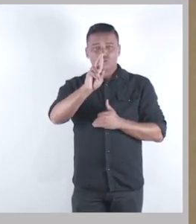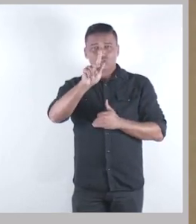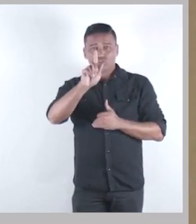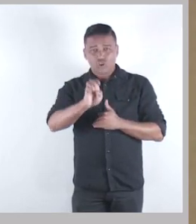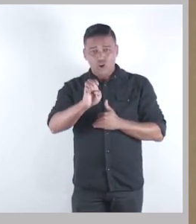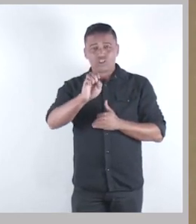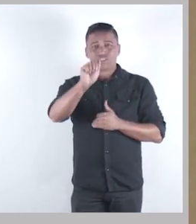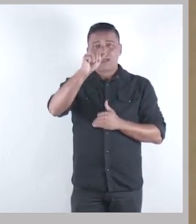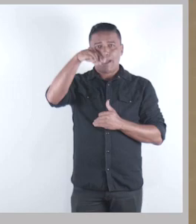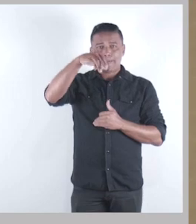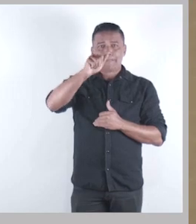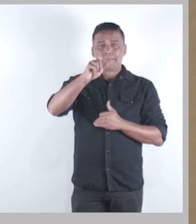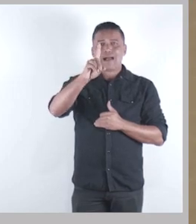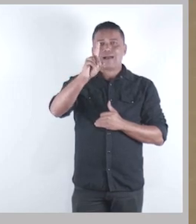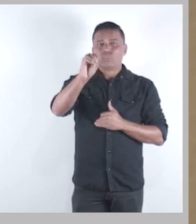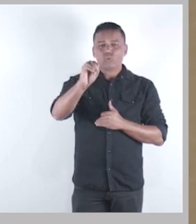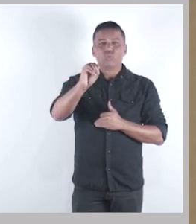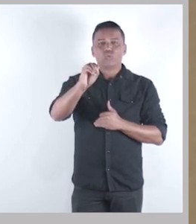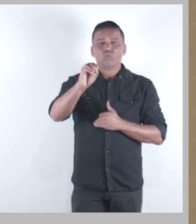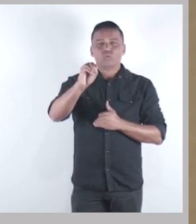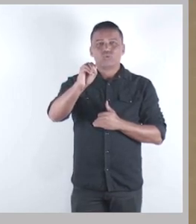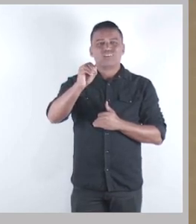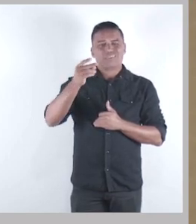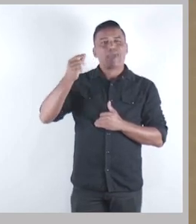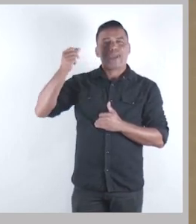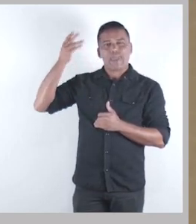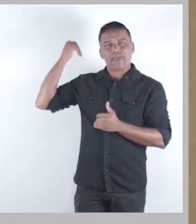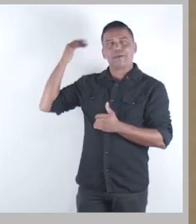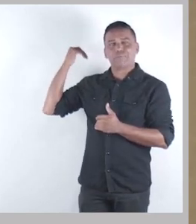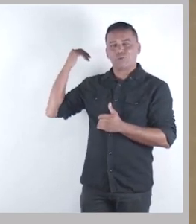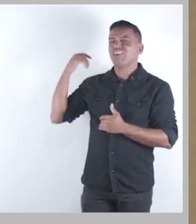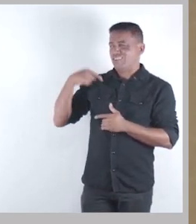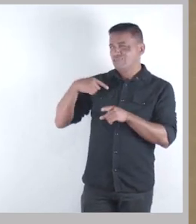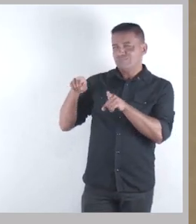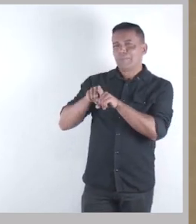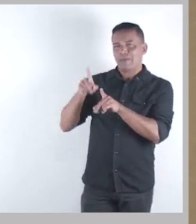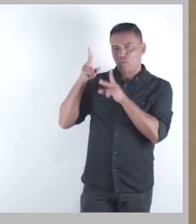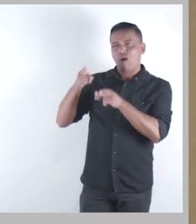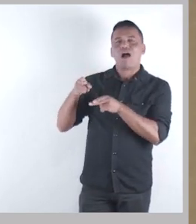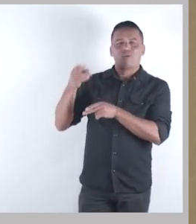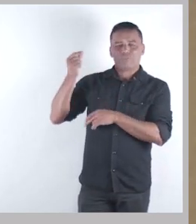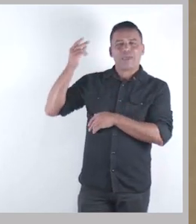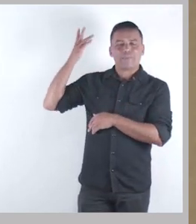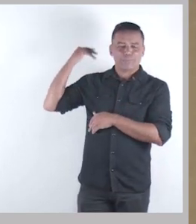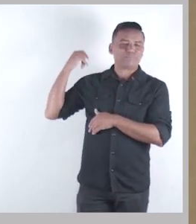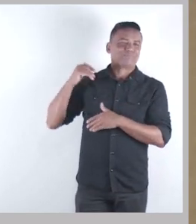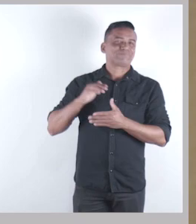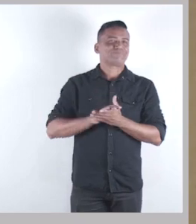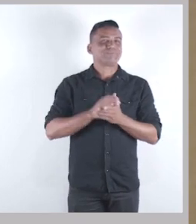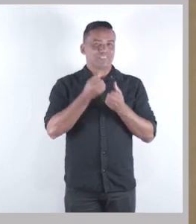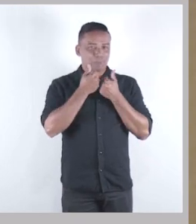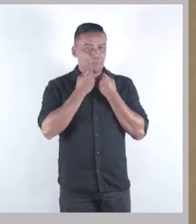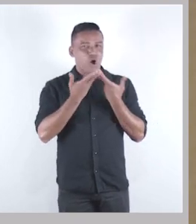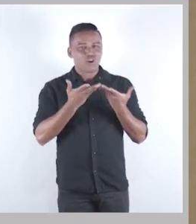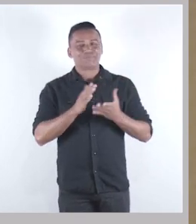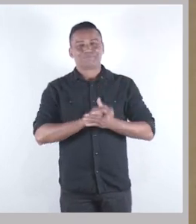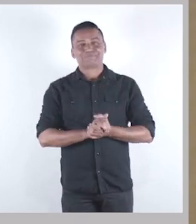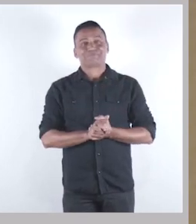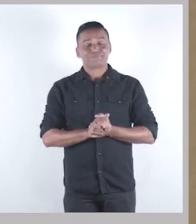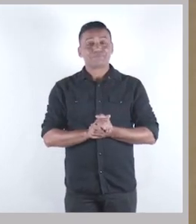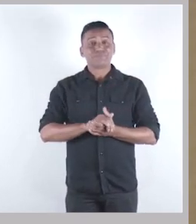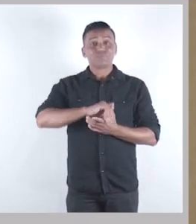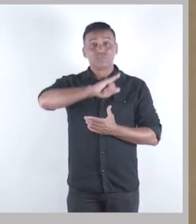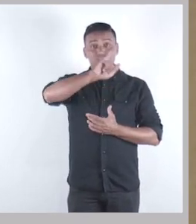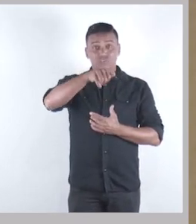Eu já E li Jorge também, Amado, nós soubemos. há algum tempo. Ainda bem, ainda bem. E Jorge Amado faz